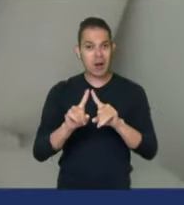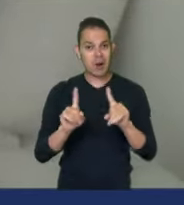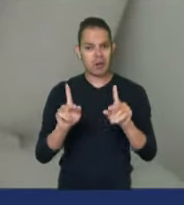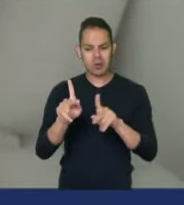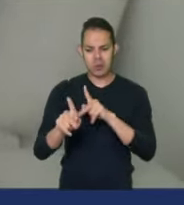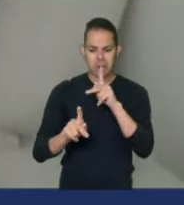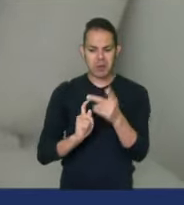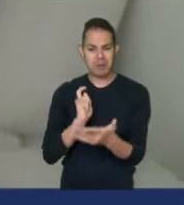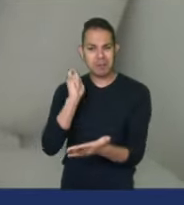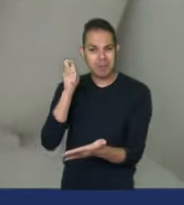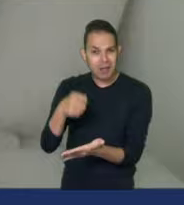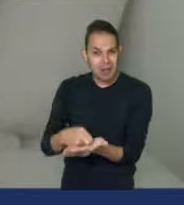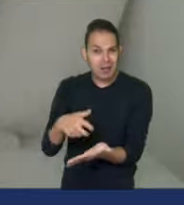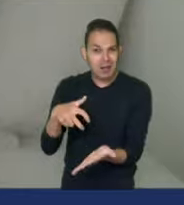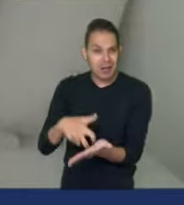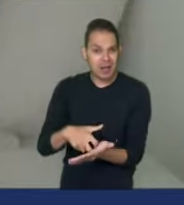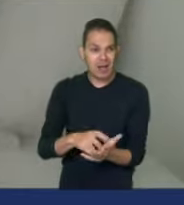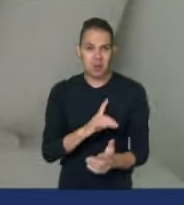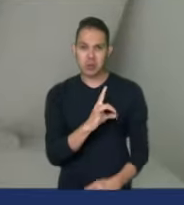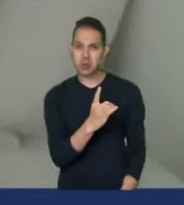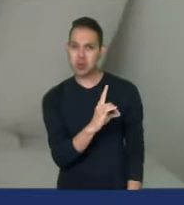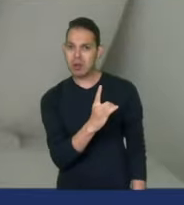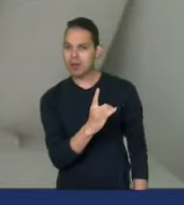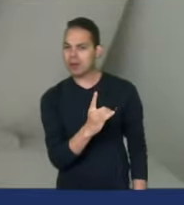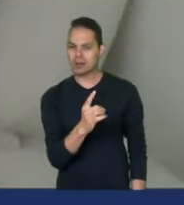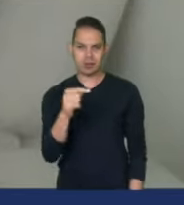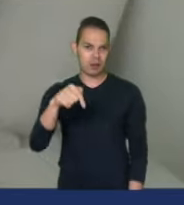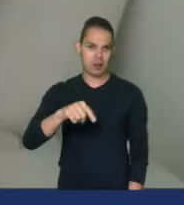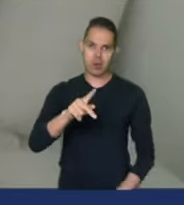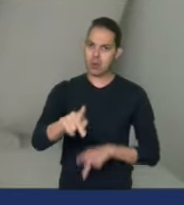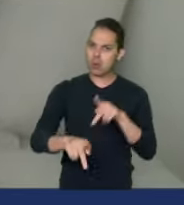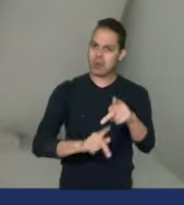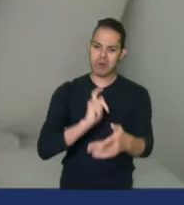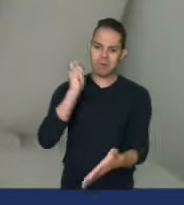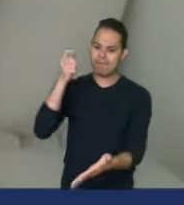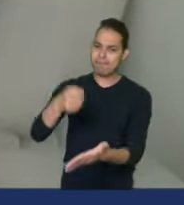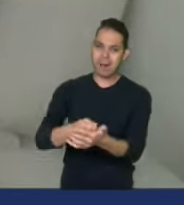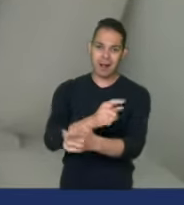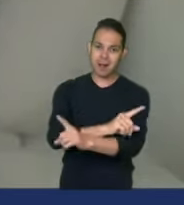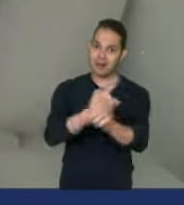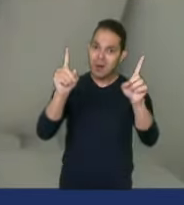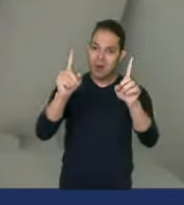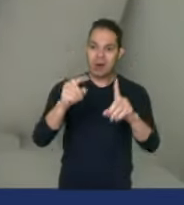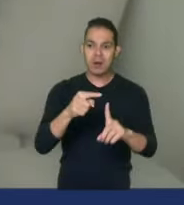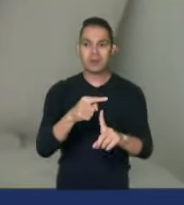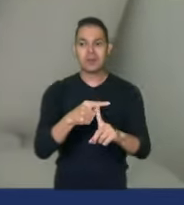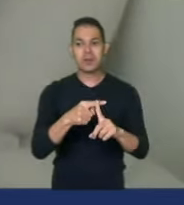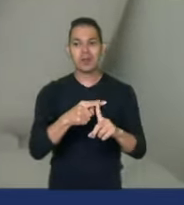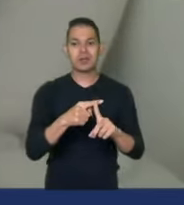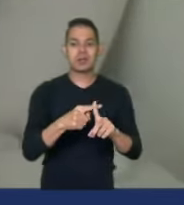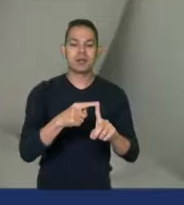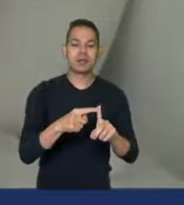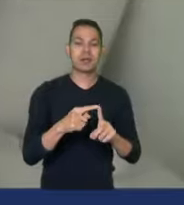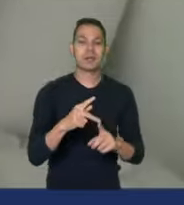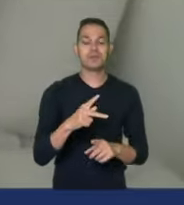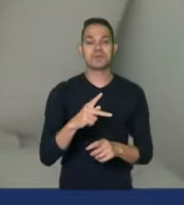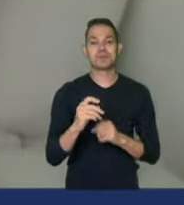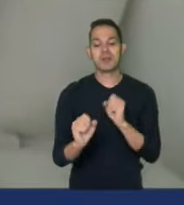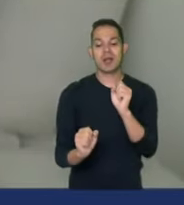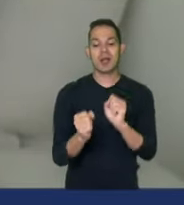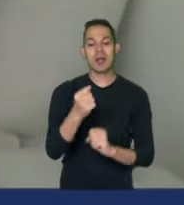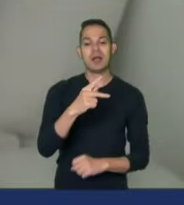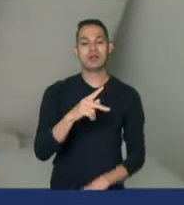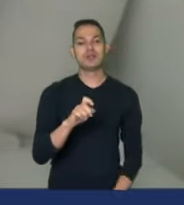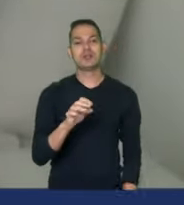preço internacional? Não, o povo não vai pagar. Por quê? Porque as petroleiras vão ser